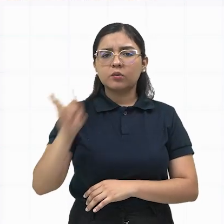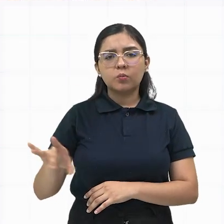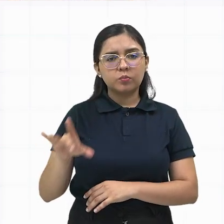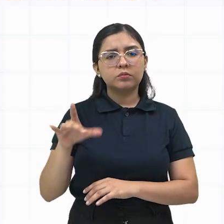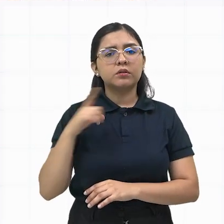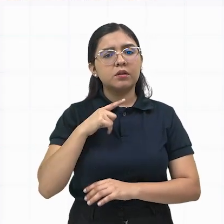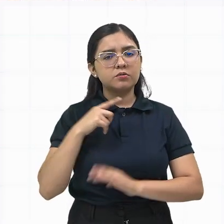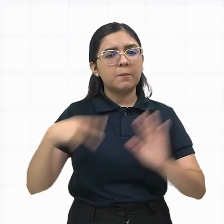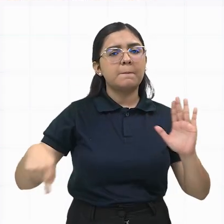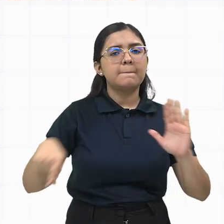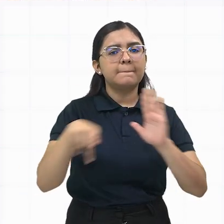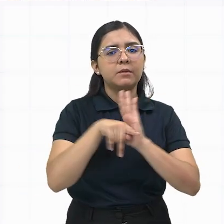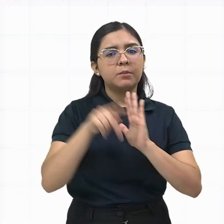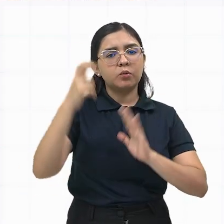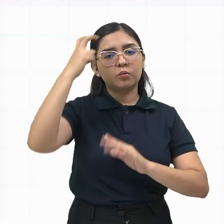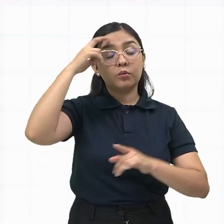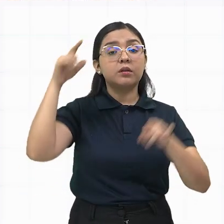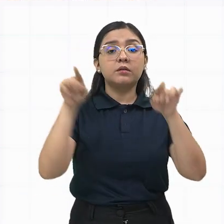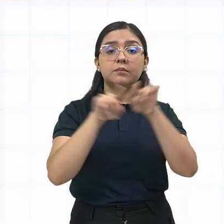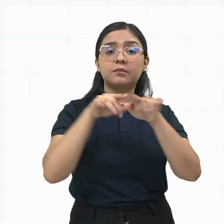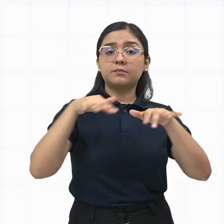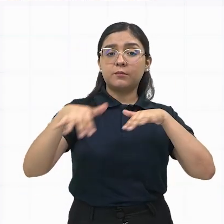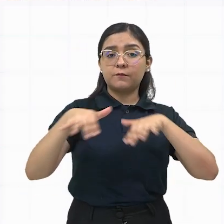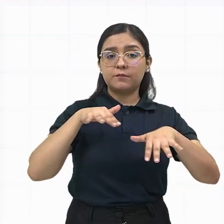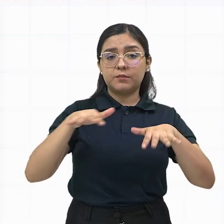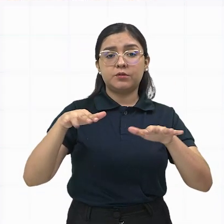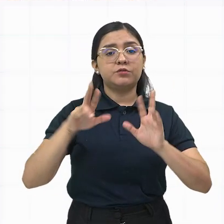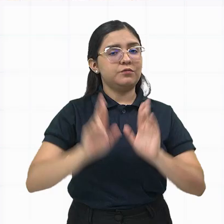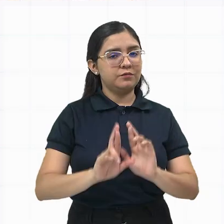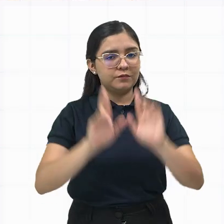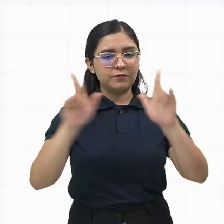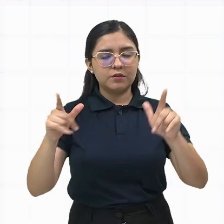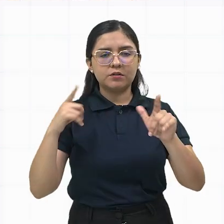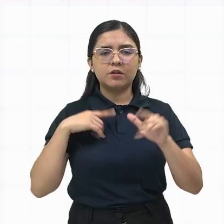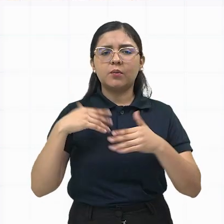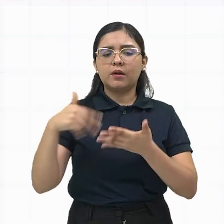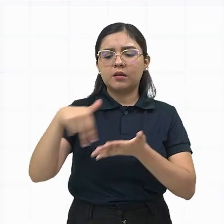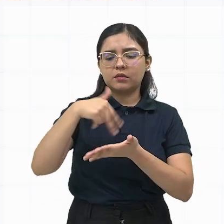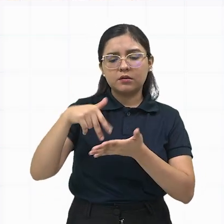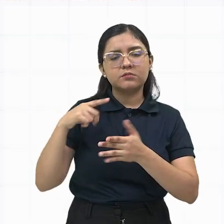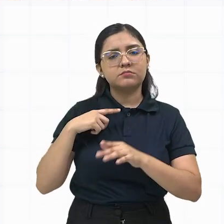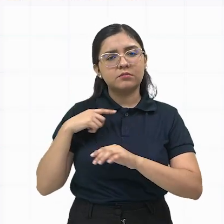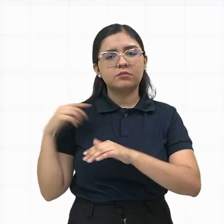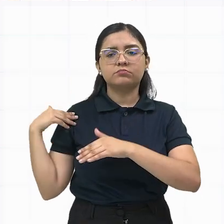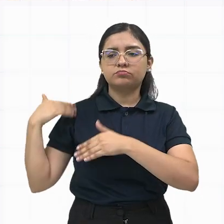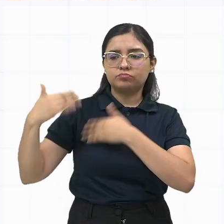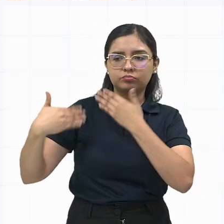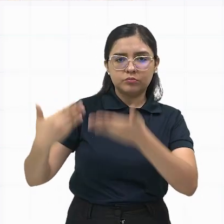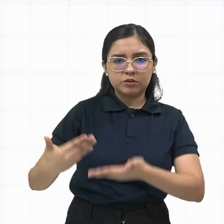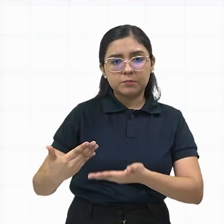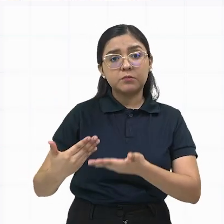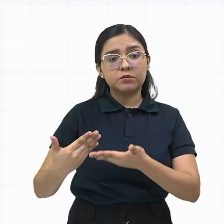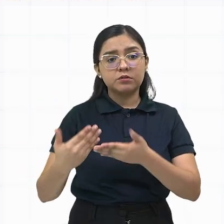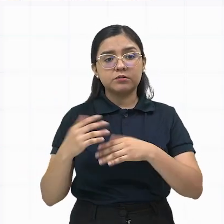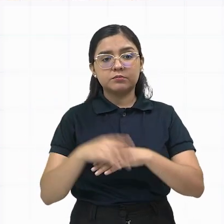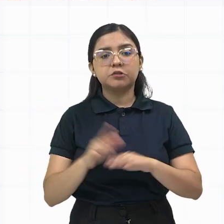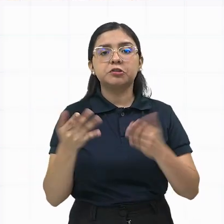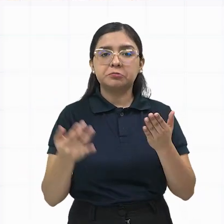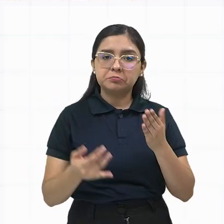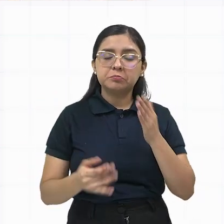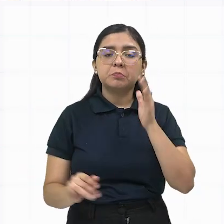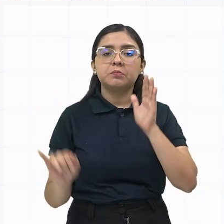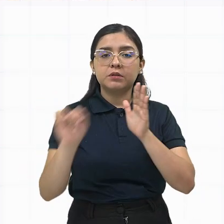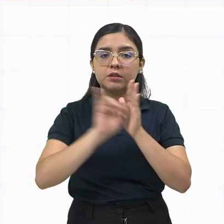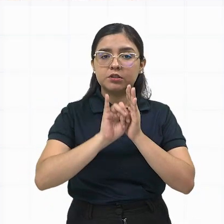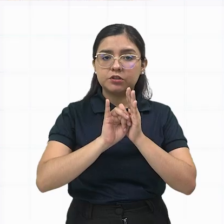trazendo uma movimentação diferente, né? A dança ela foi acompanhando esse processo de construção de identidade,